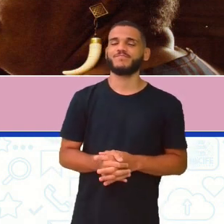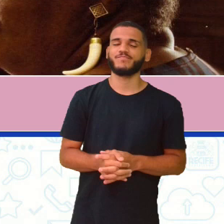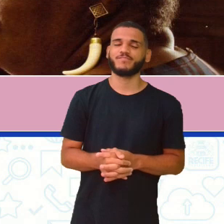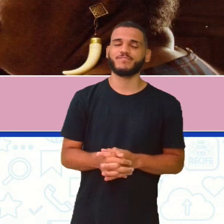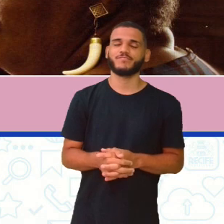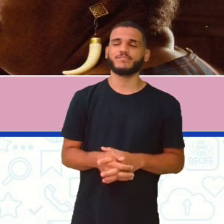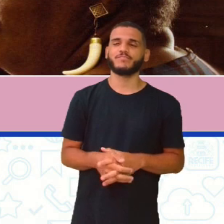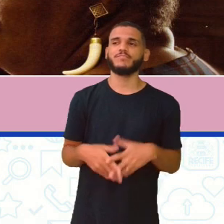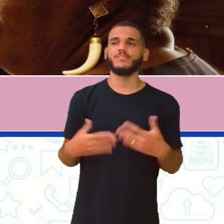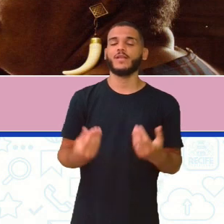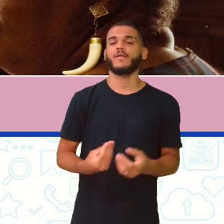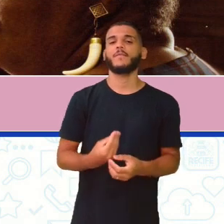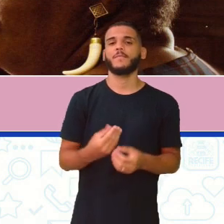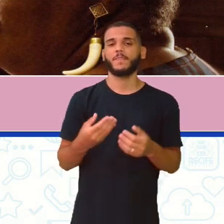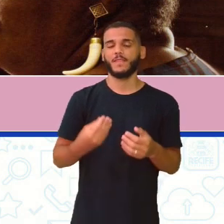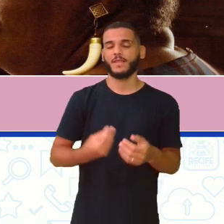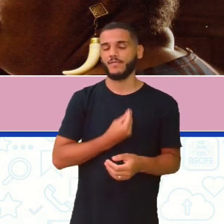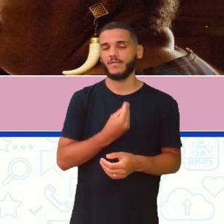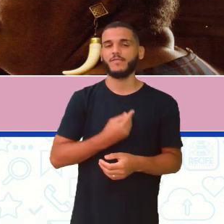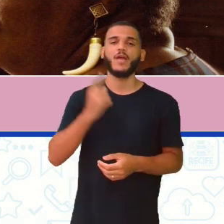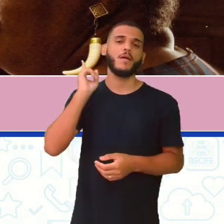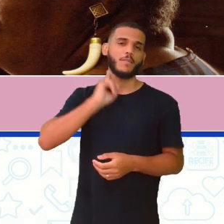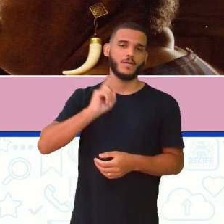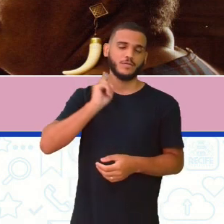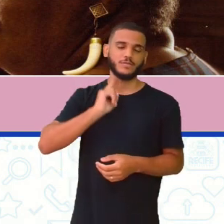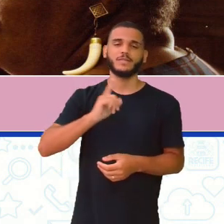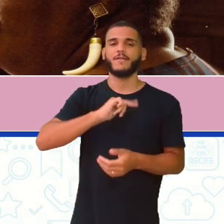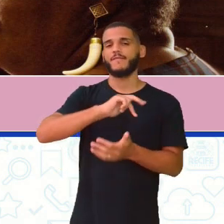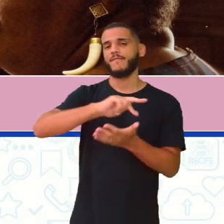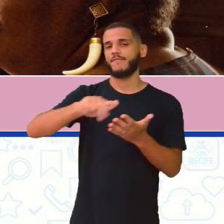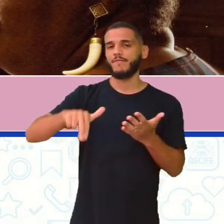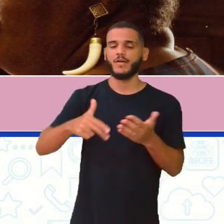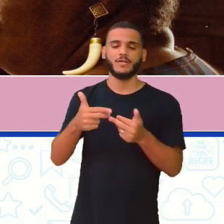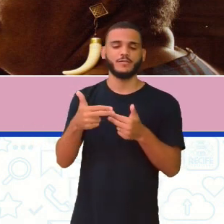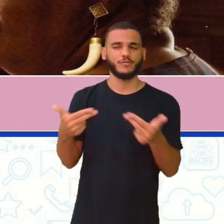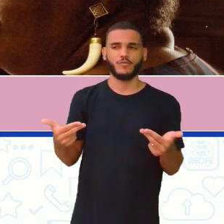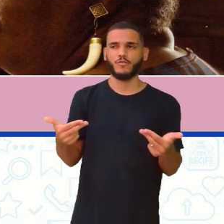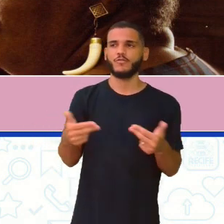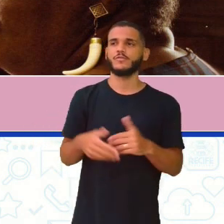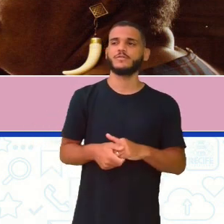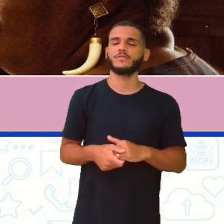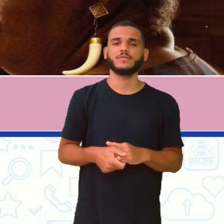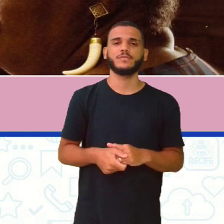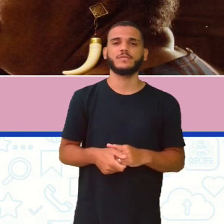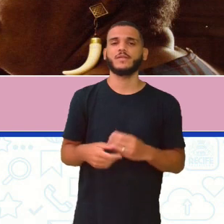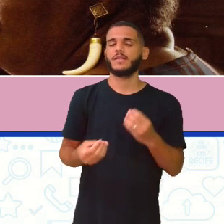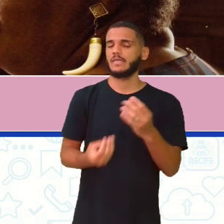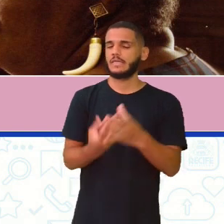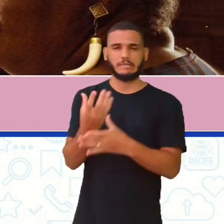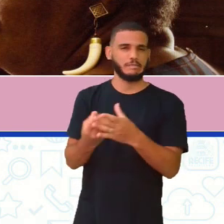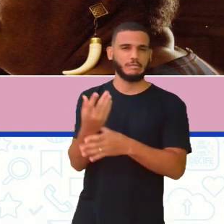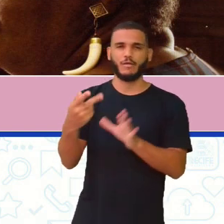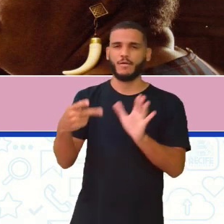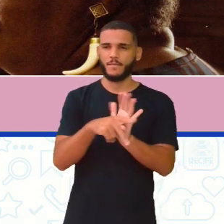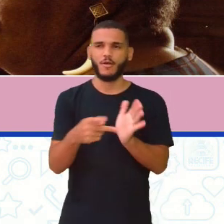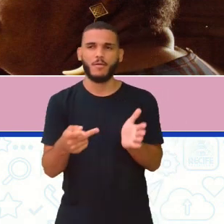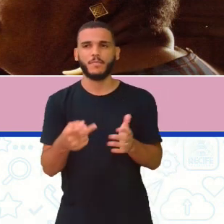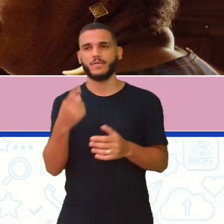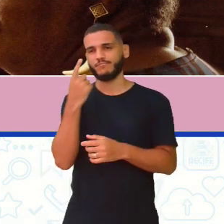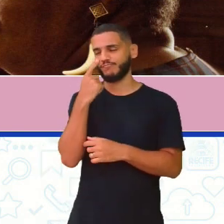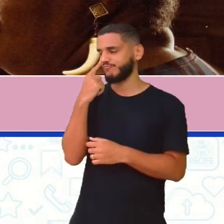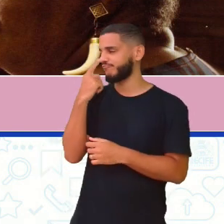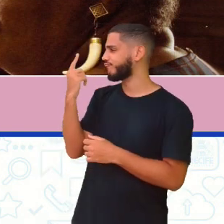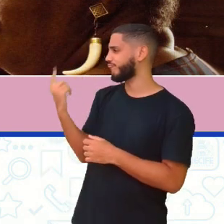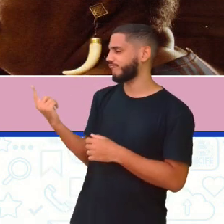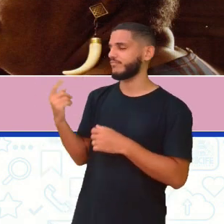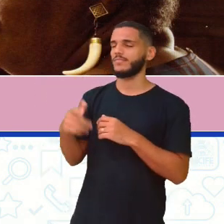em Belo Horizonte e tem uma diversidade de obras. Poncia Venâncio, Olhos d'Água, Insubmissas Lágrimas